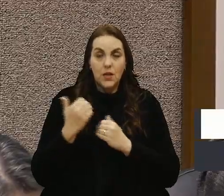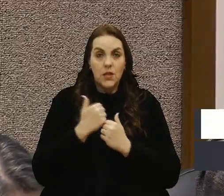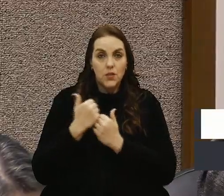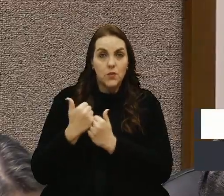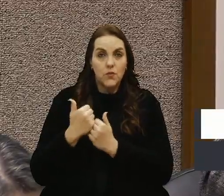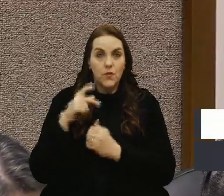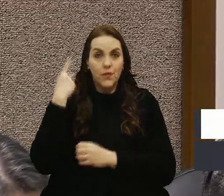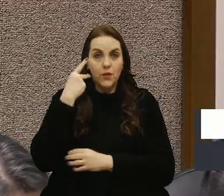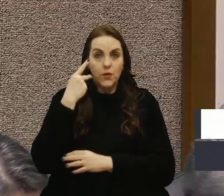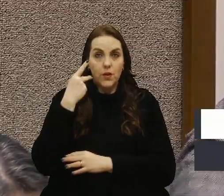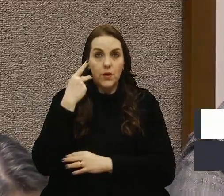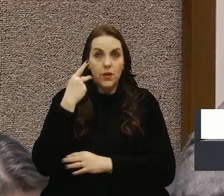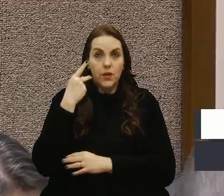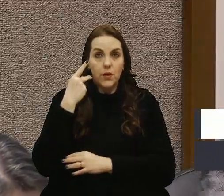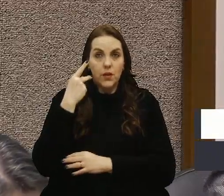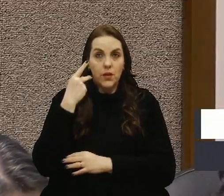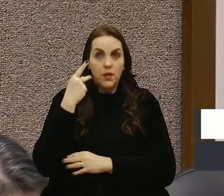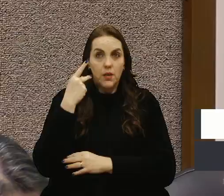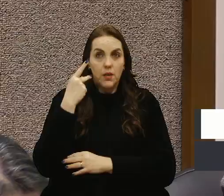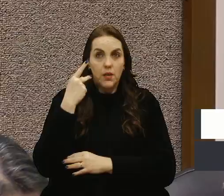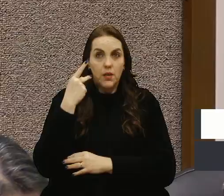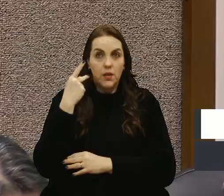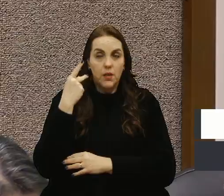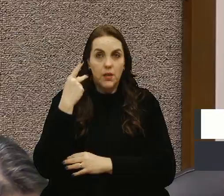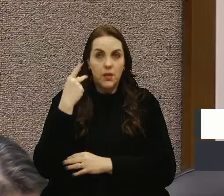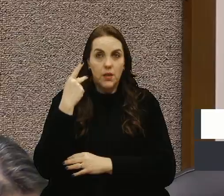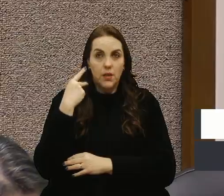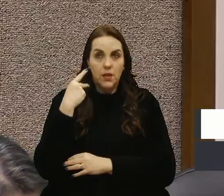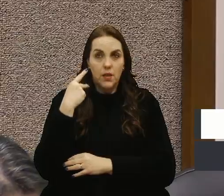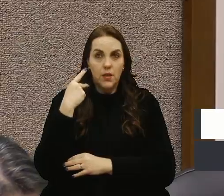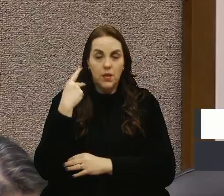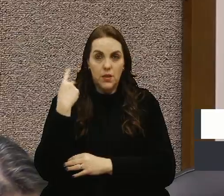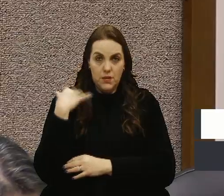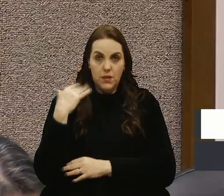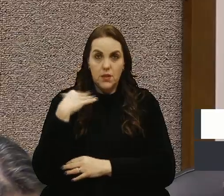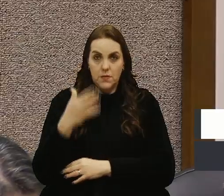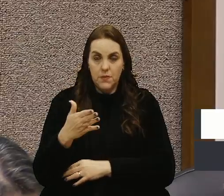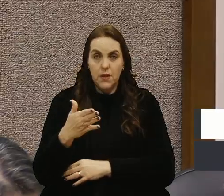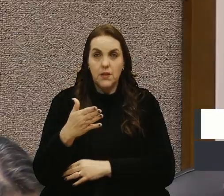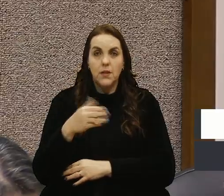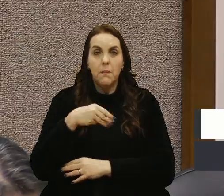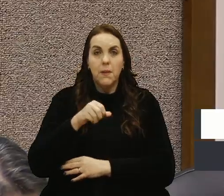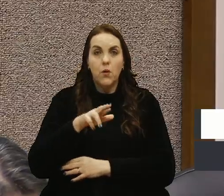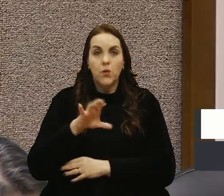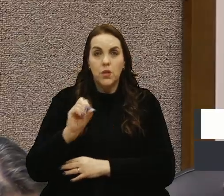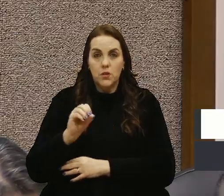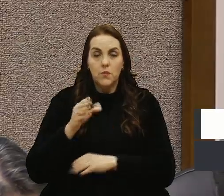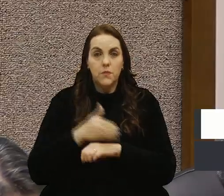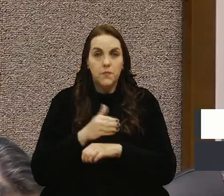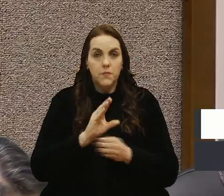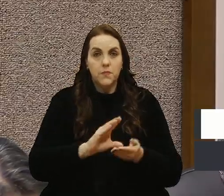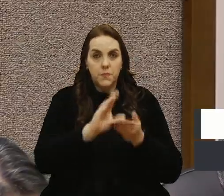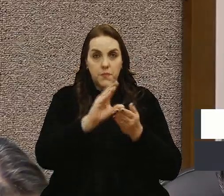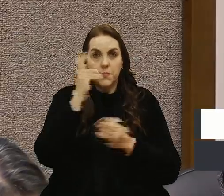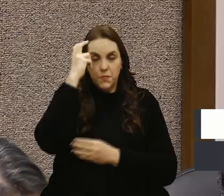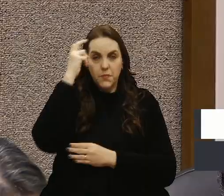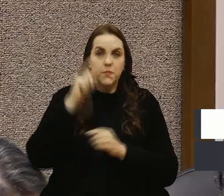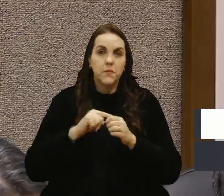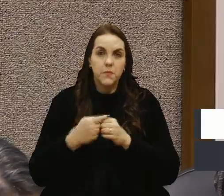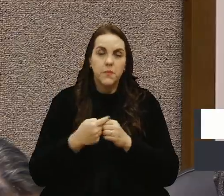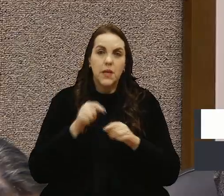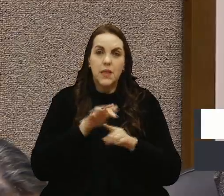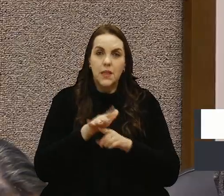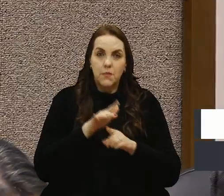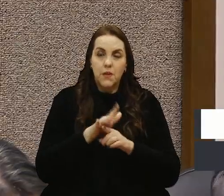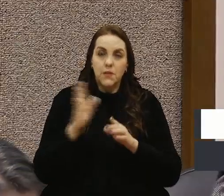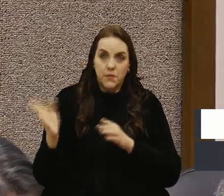Andressa, o Maurício Rossini, que participa do Conselho da Cultura da nossa cidade. Essa demanda veio